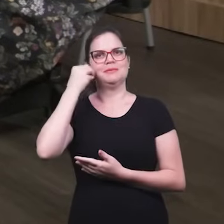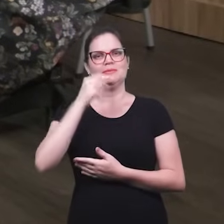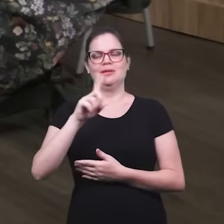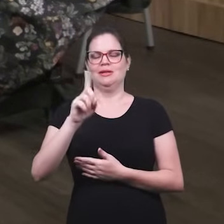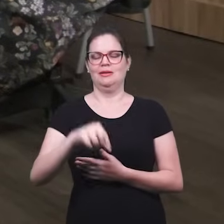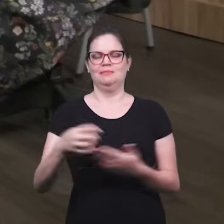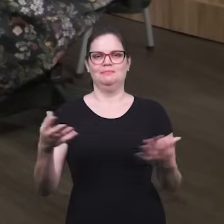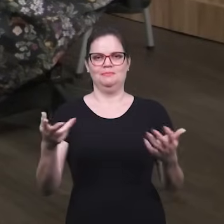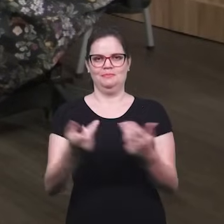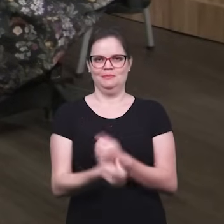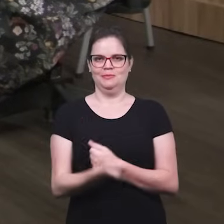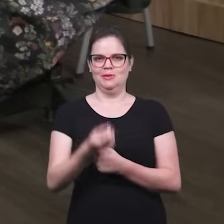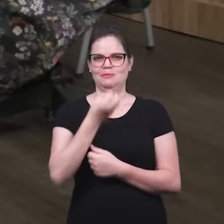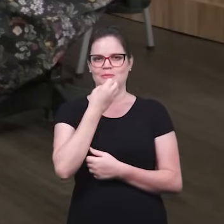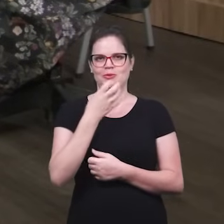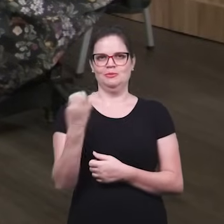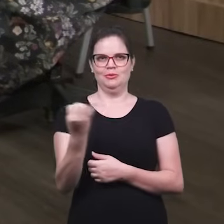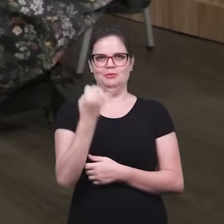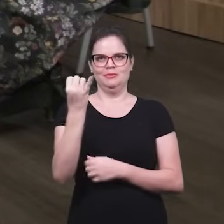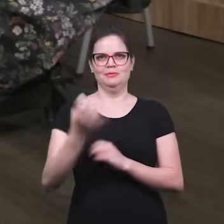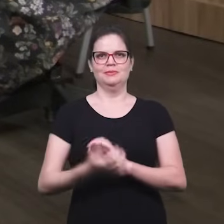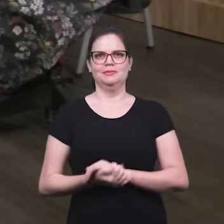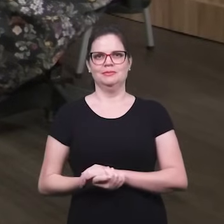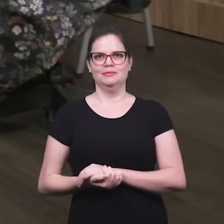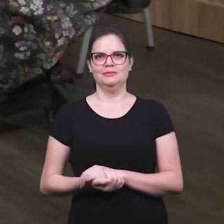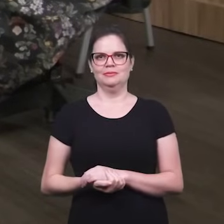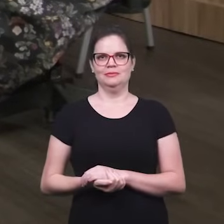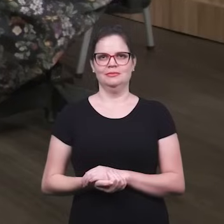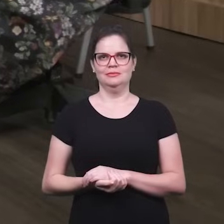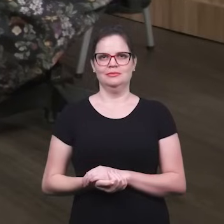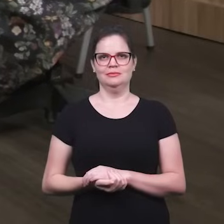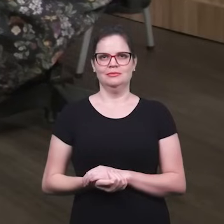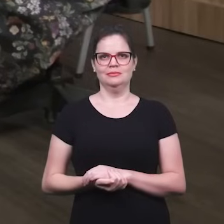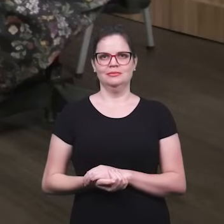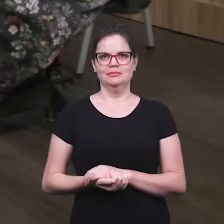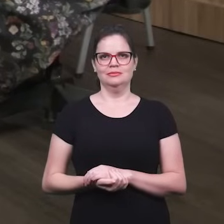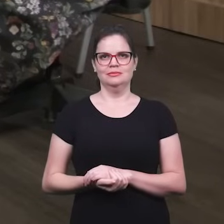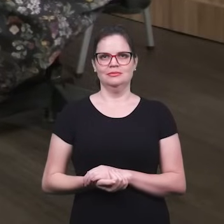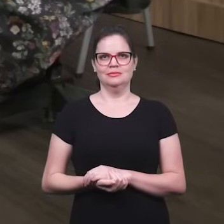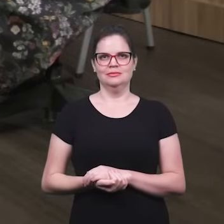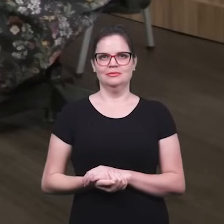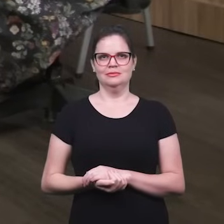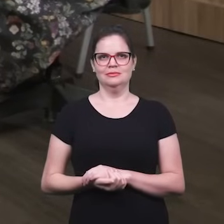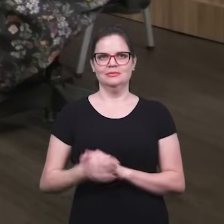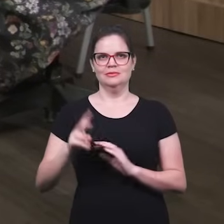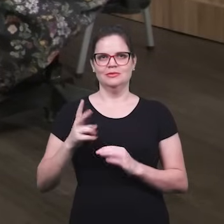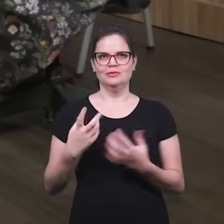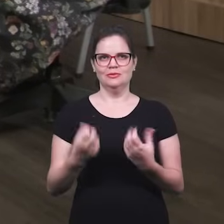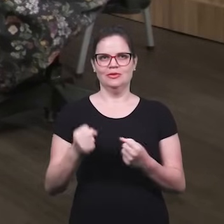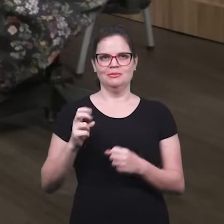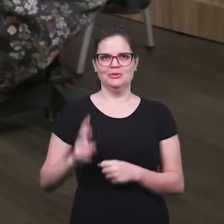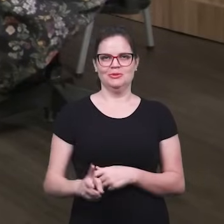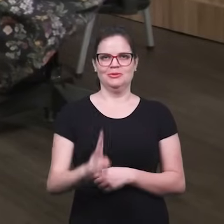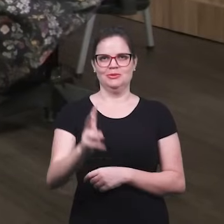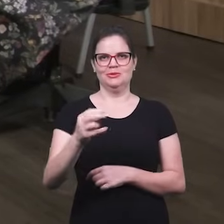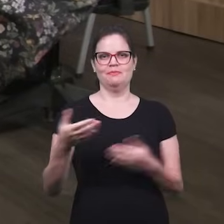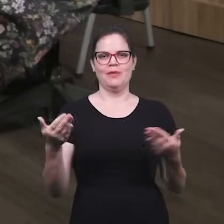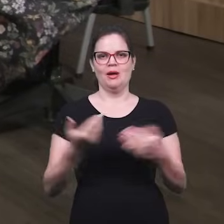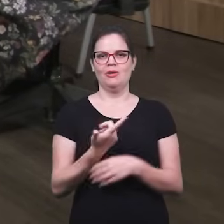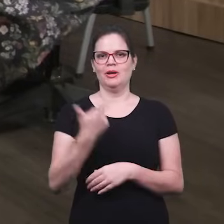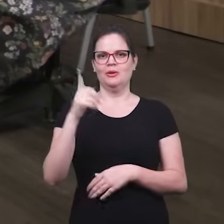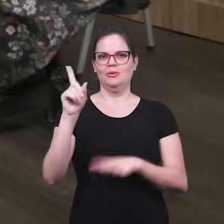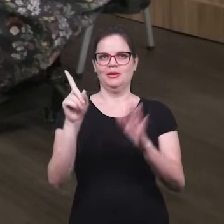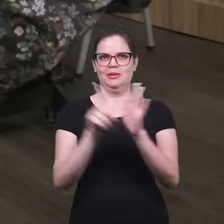né? Isso é muito importante. Glória a Jesus. Manter esse contato, né? Vamos seguir? Vamos, agora tem mais